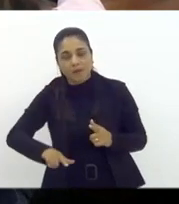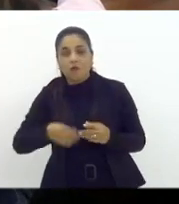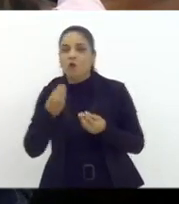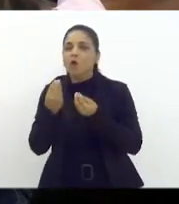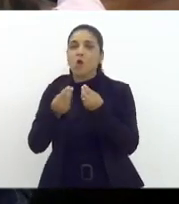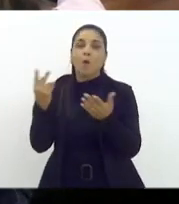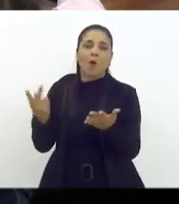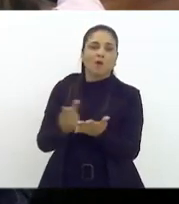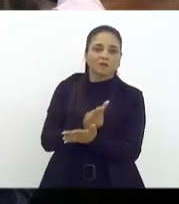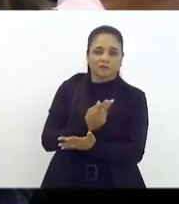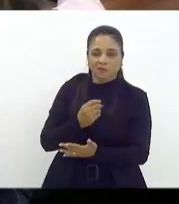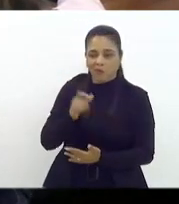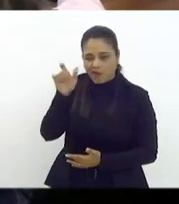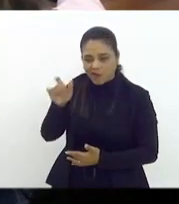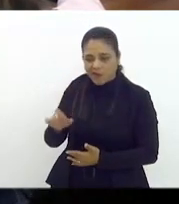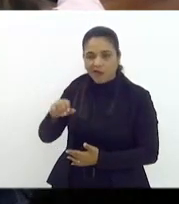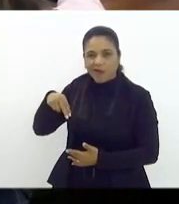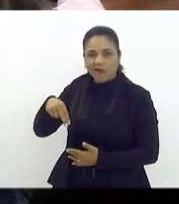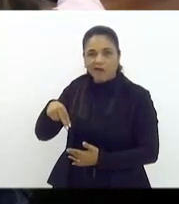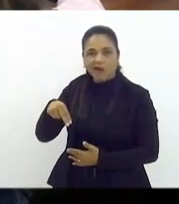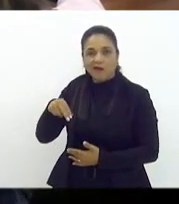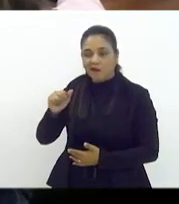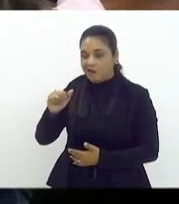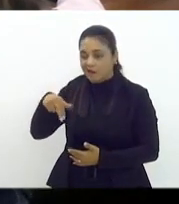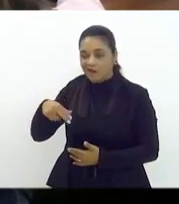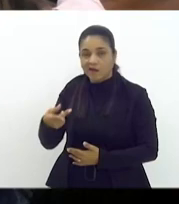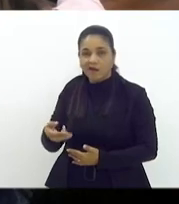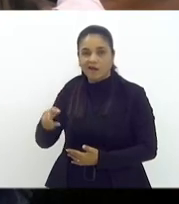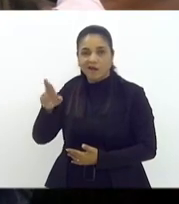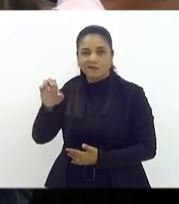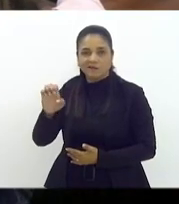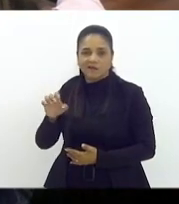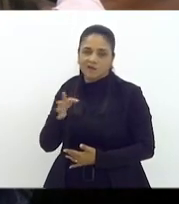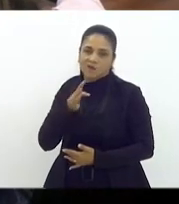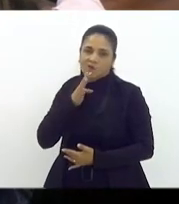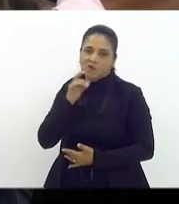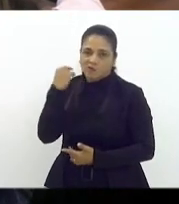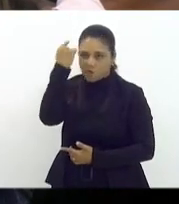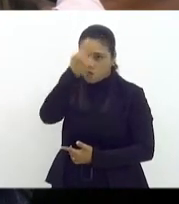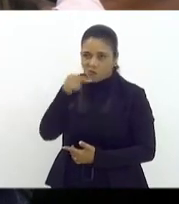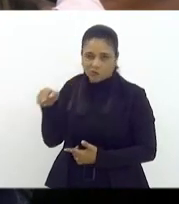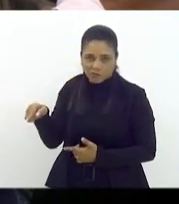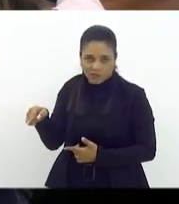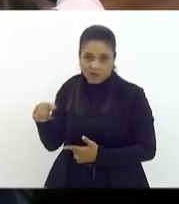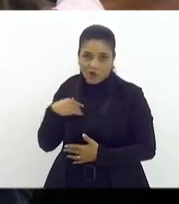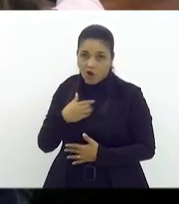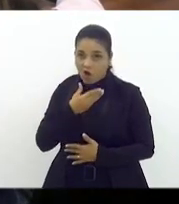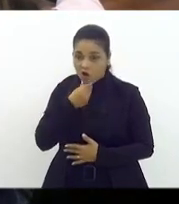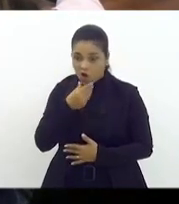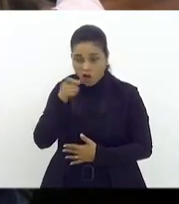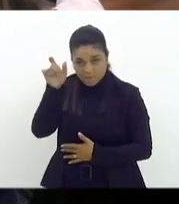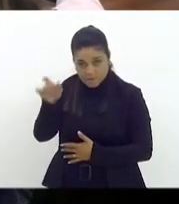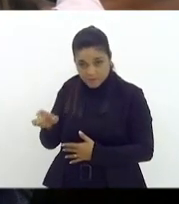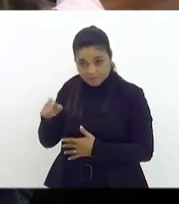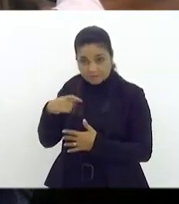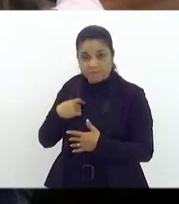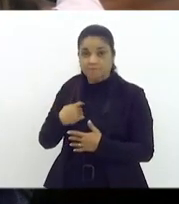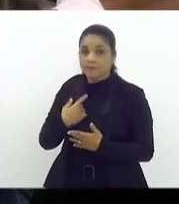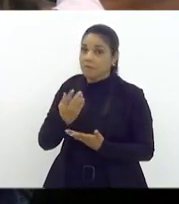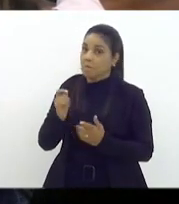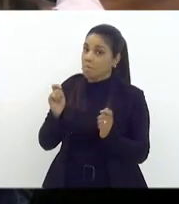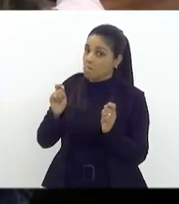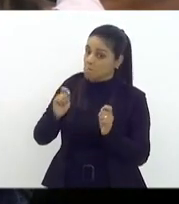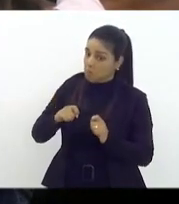do André Então essa é a passagem do tempo esse é o homem né que teria estuprada essas mulheres